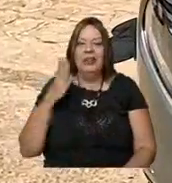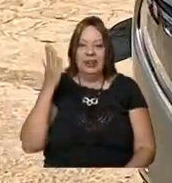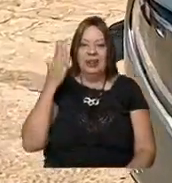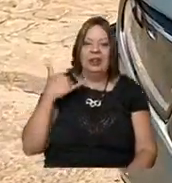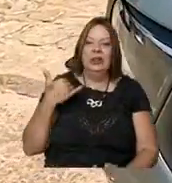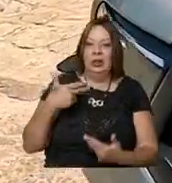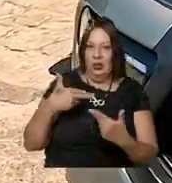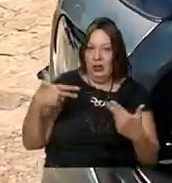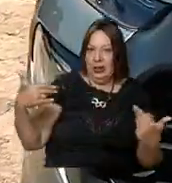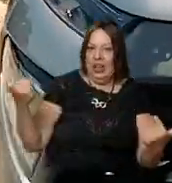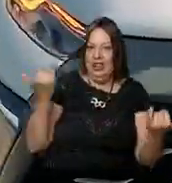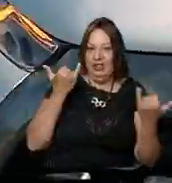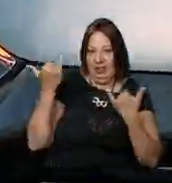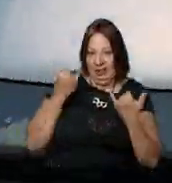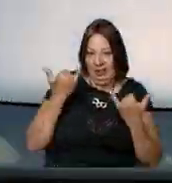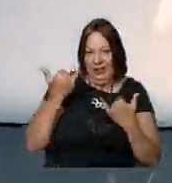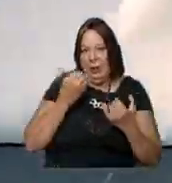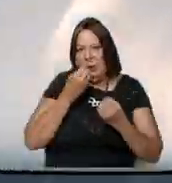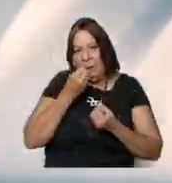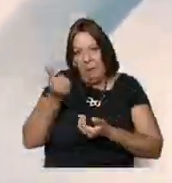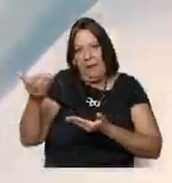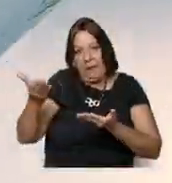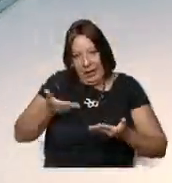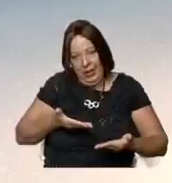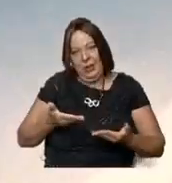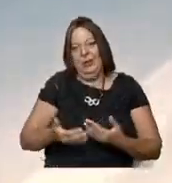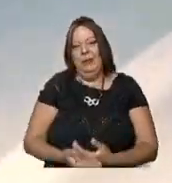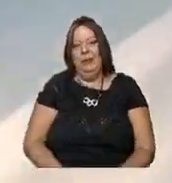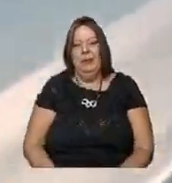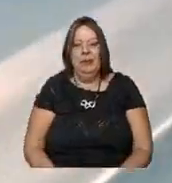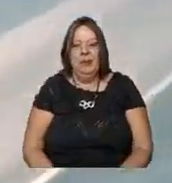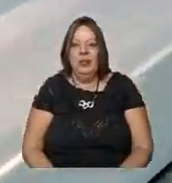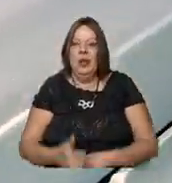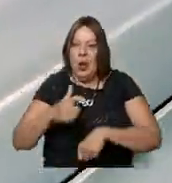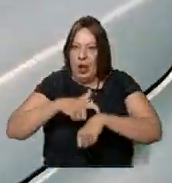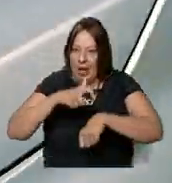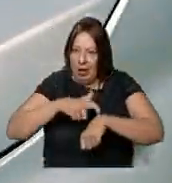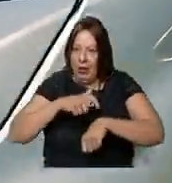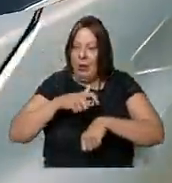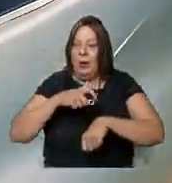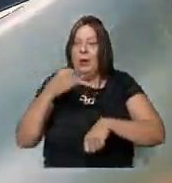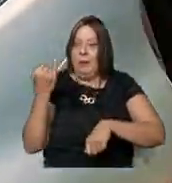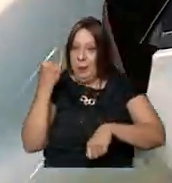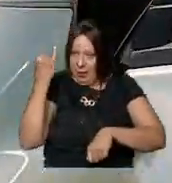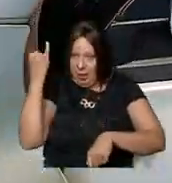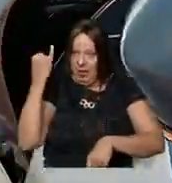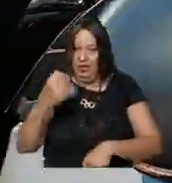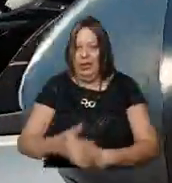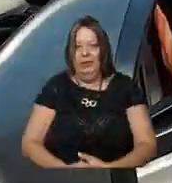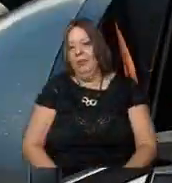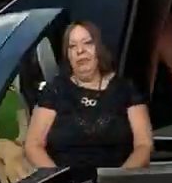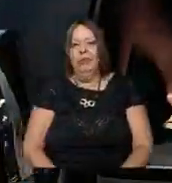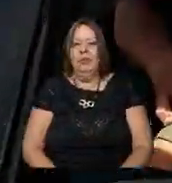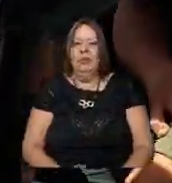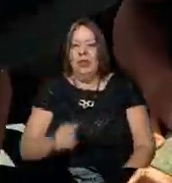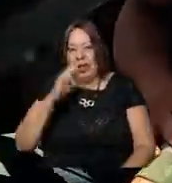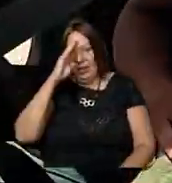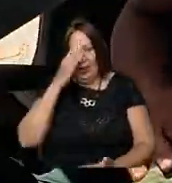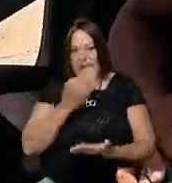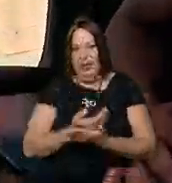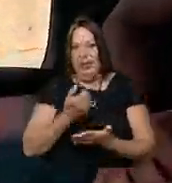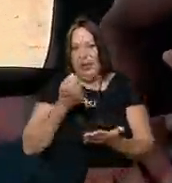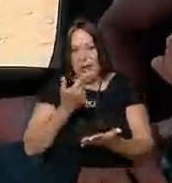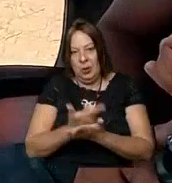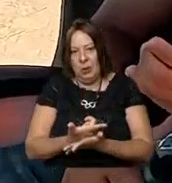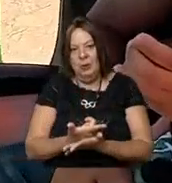da excelente notícia, né? Bem-vindo, muito bem-vindo. No momento oportuno. Faça como eu, acredite, compre seu Caju Cap, que